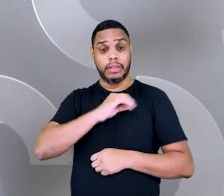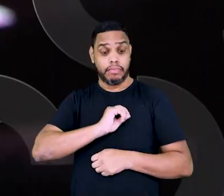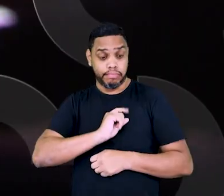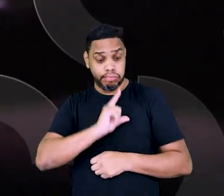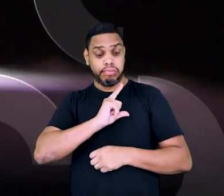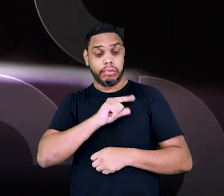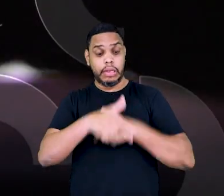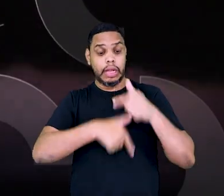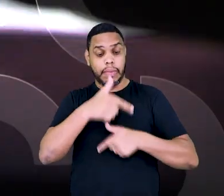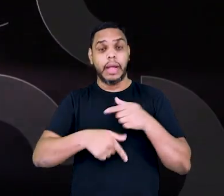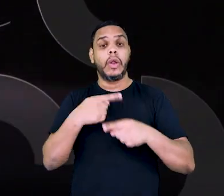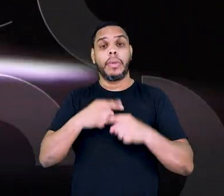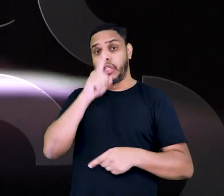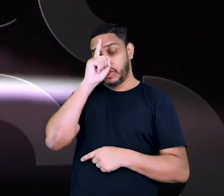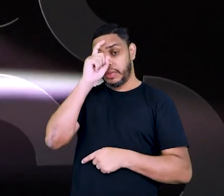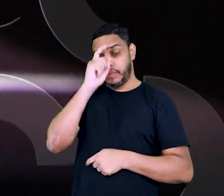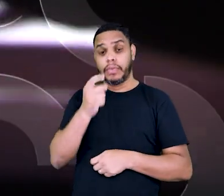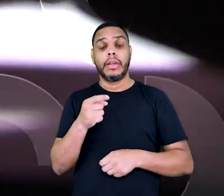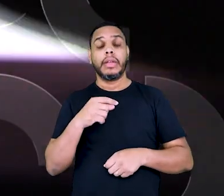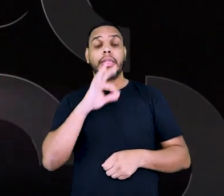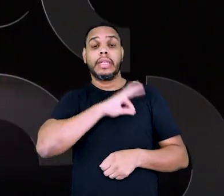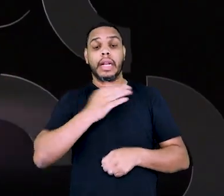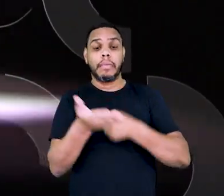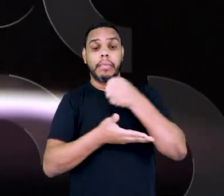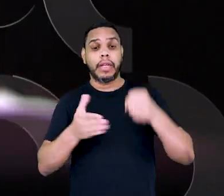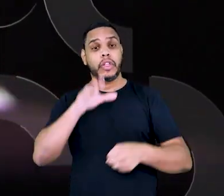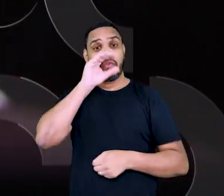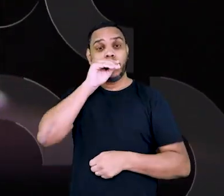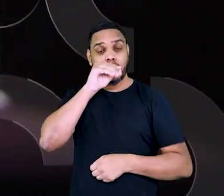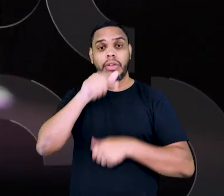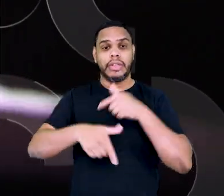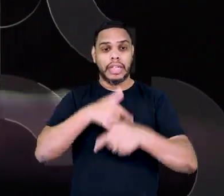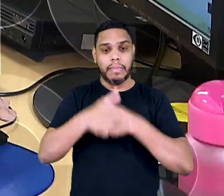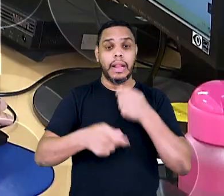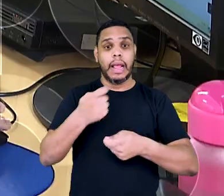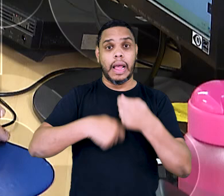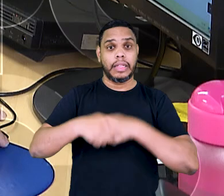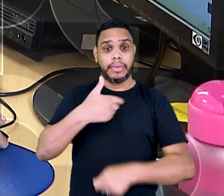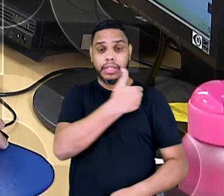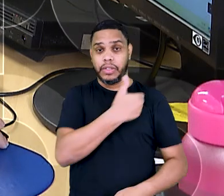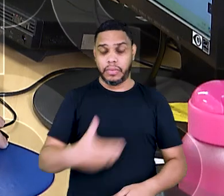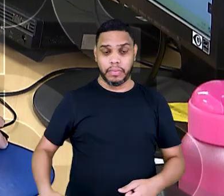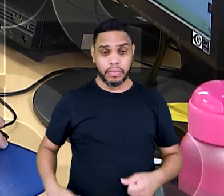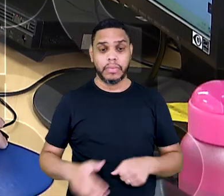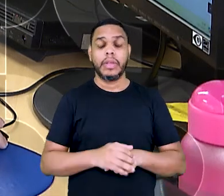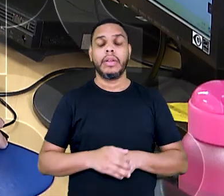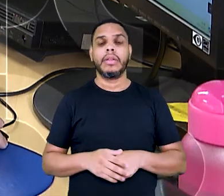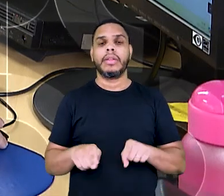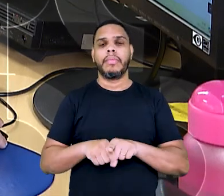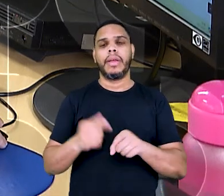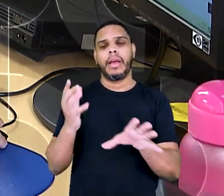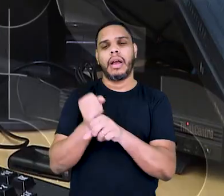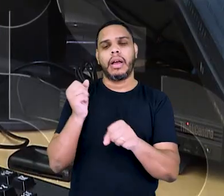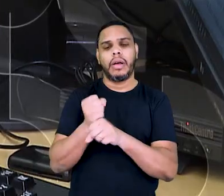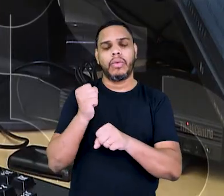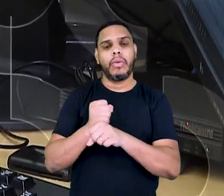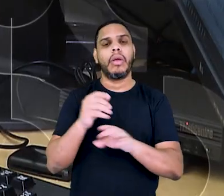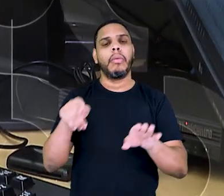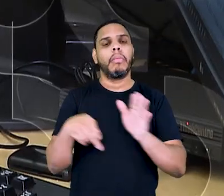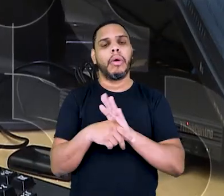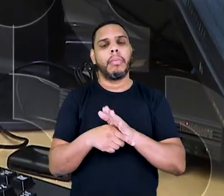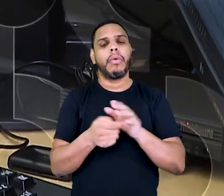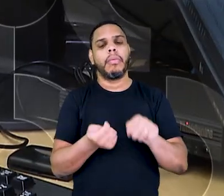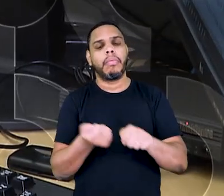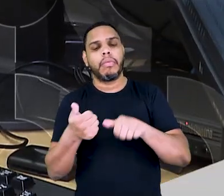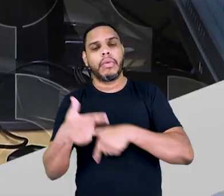hospitalar, piso salarial para servidor público seletista da administração pública e base de cálculo para gratificação por cargo